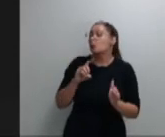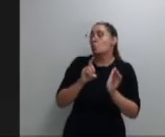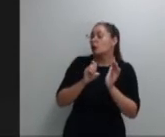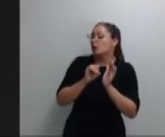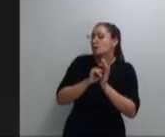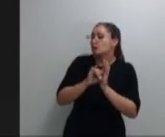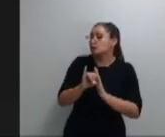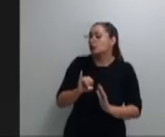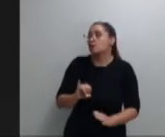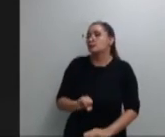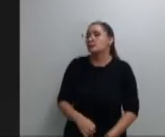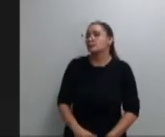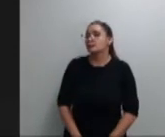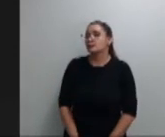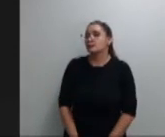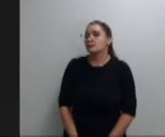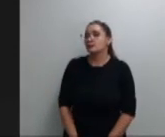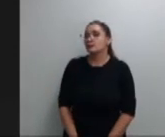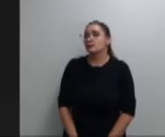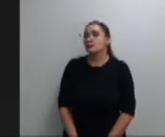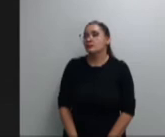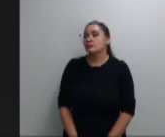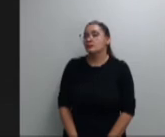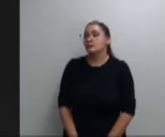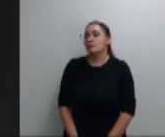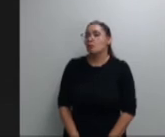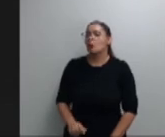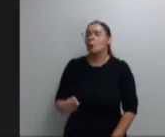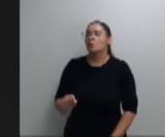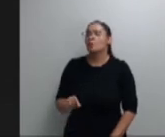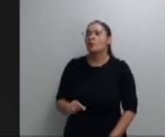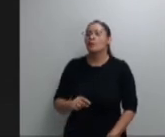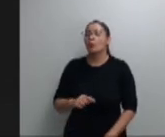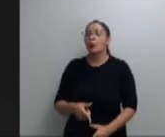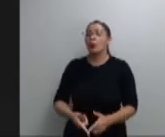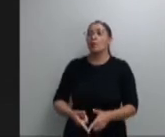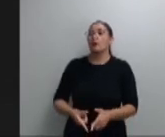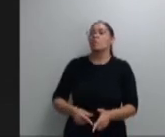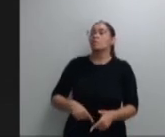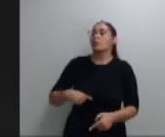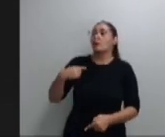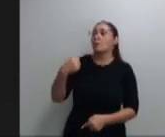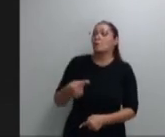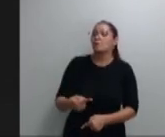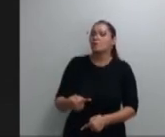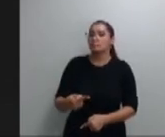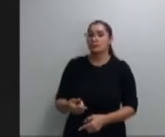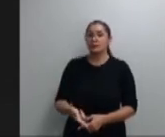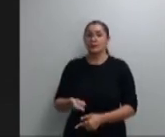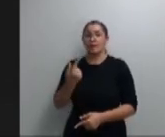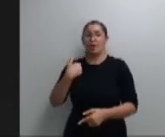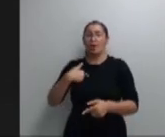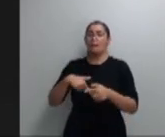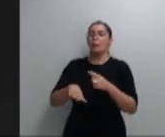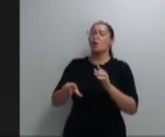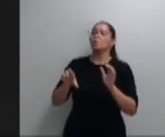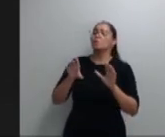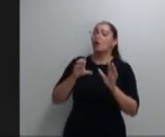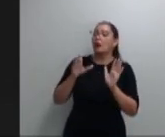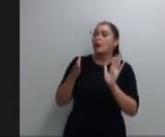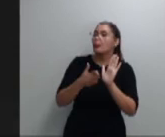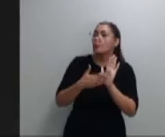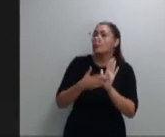eu não entendi foi isso ou se não foi após a publicação dos títulos foi após a publicação do resultado das provas